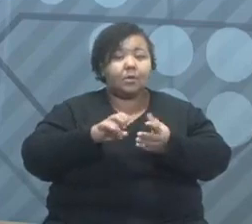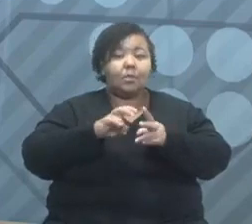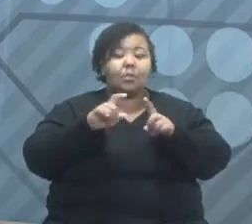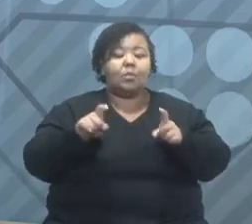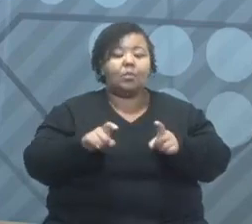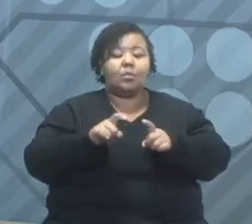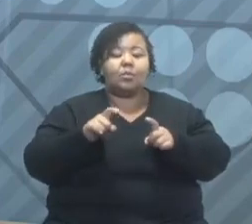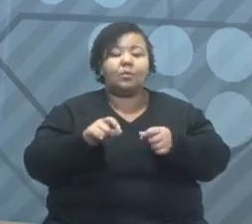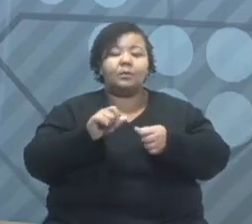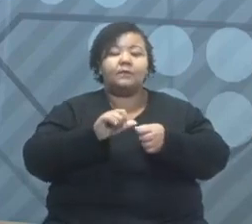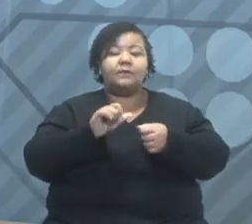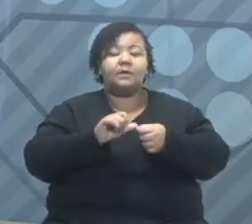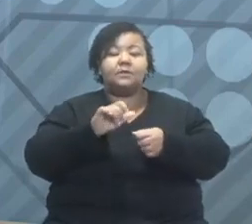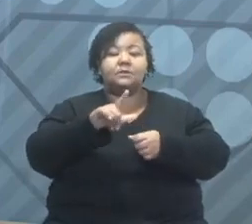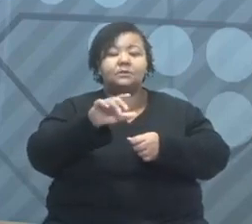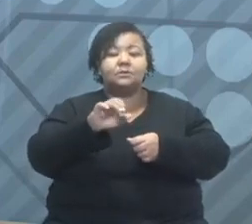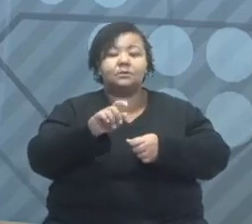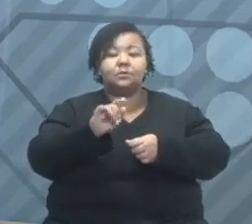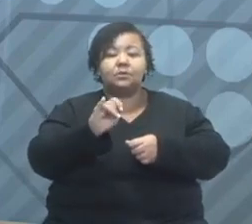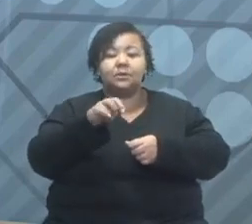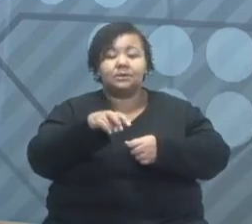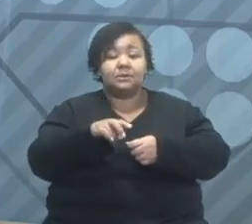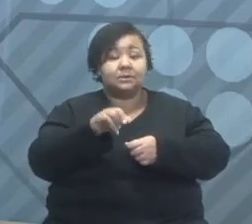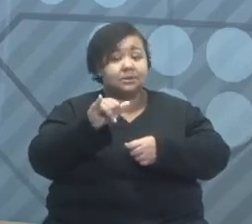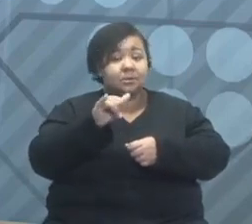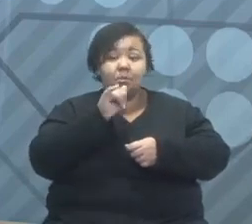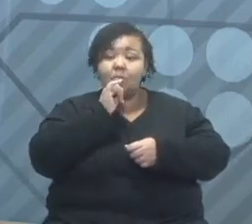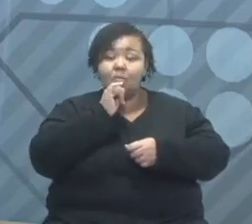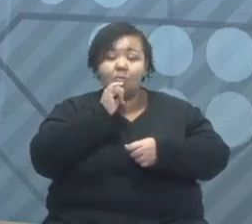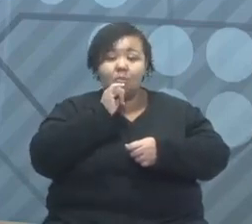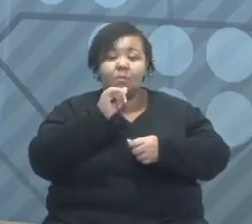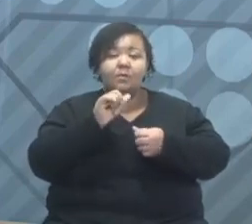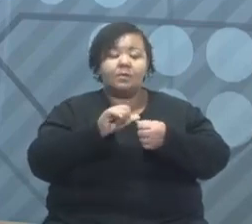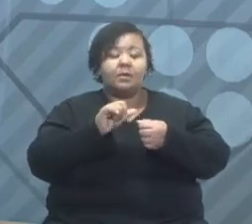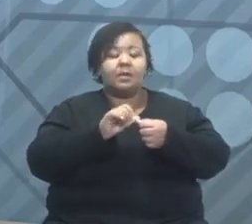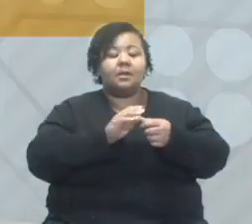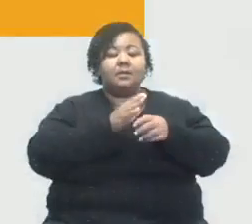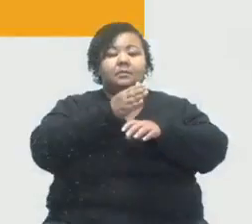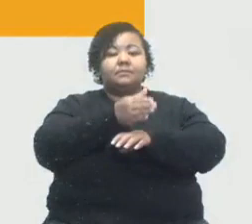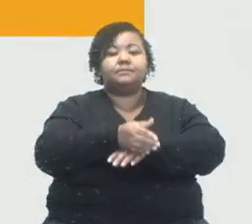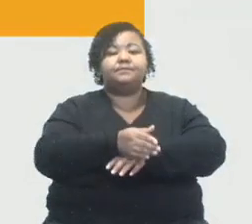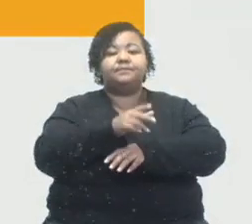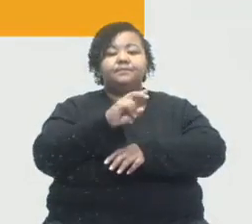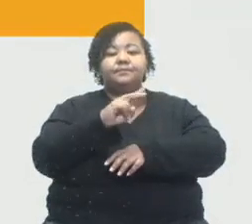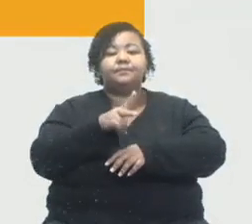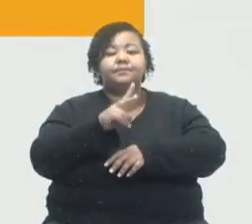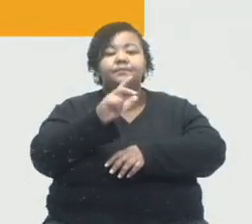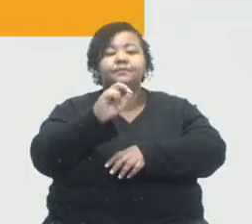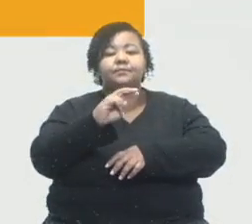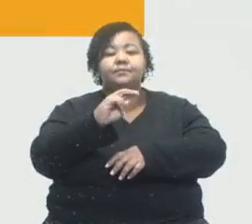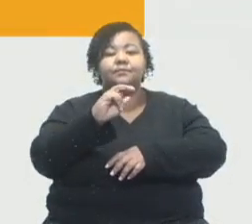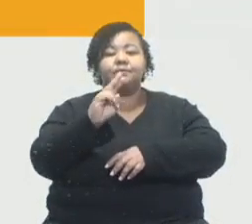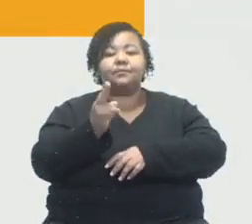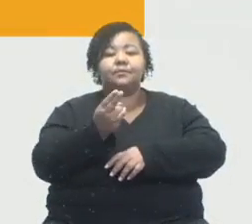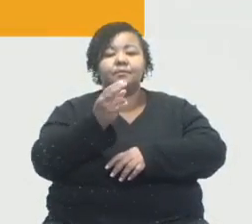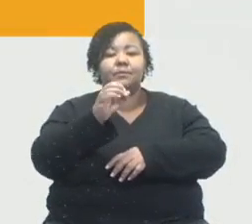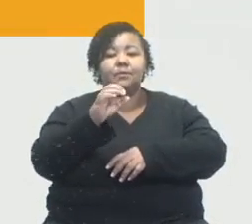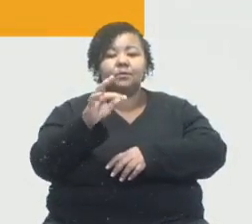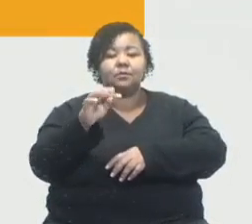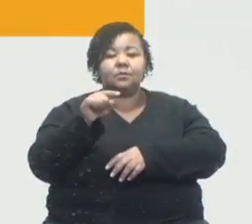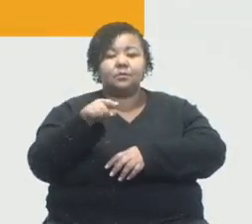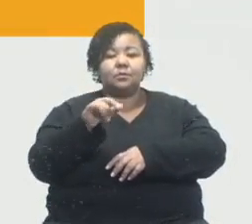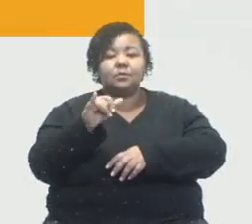tiver, entre no kahoot.it. Lá você pode participar com o seguinte PIN. Acompanhe.